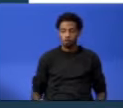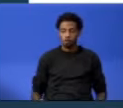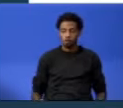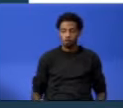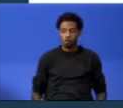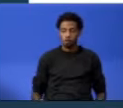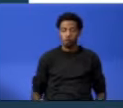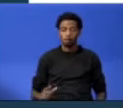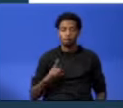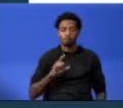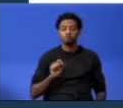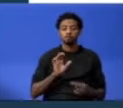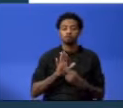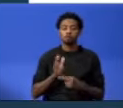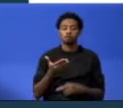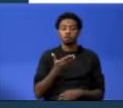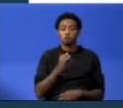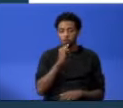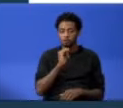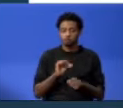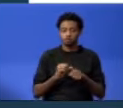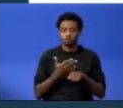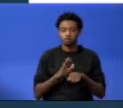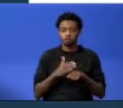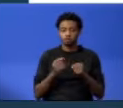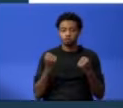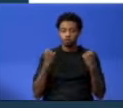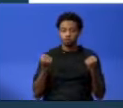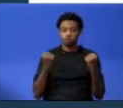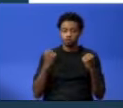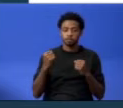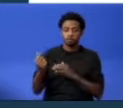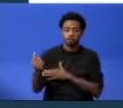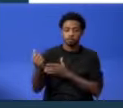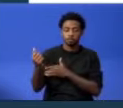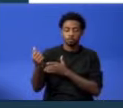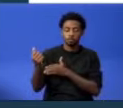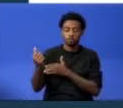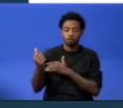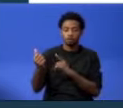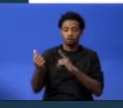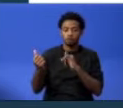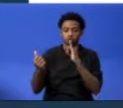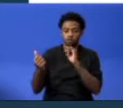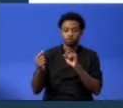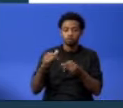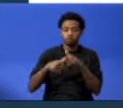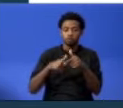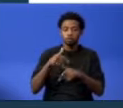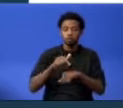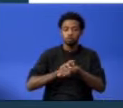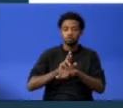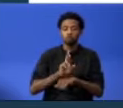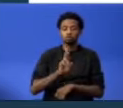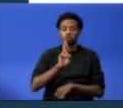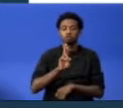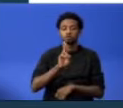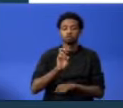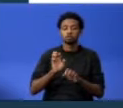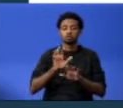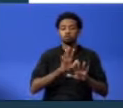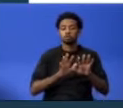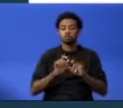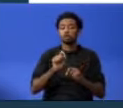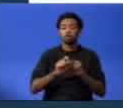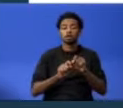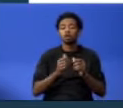a gente tem nessa representação? O exercício de flexão de cotovelo, você tem um músculo que atua como principal do